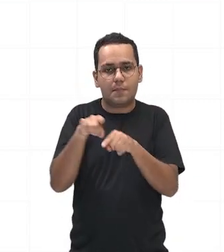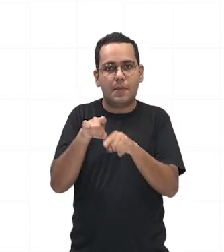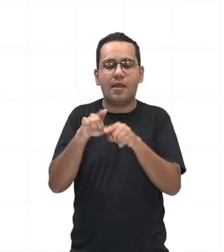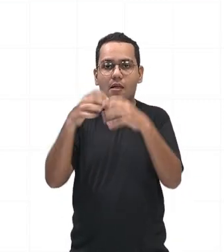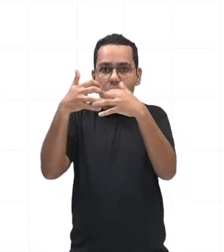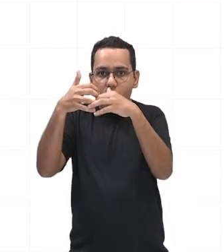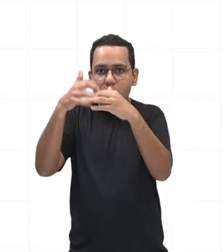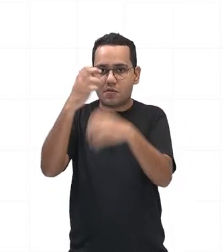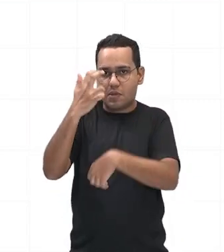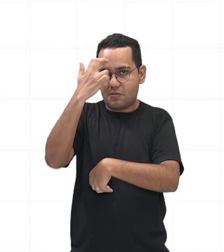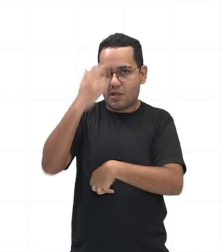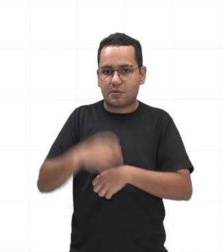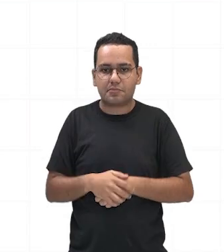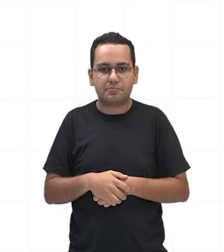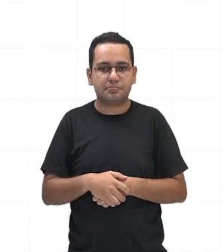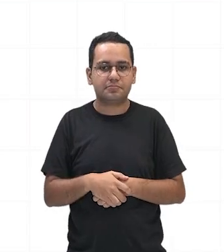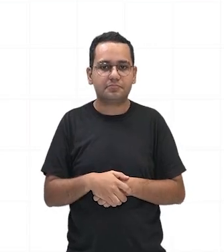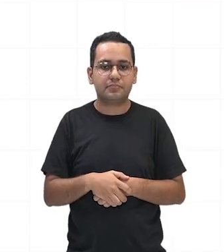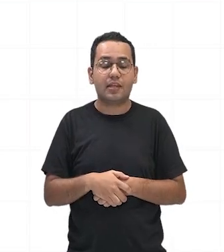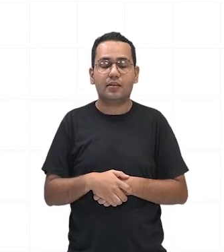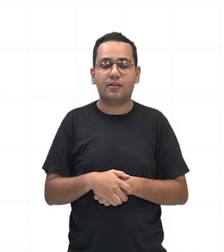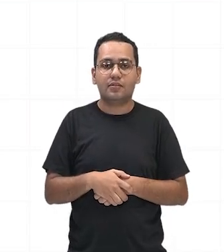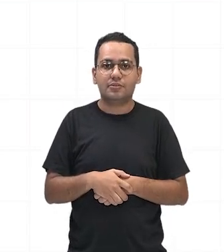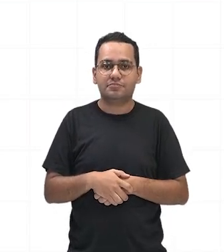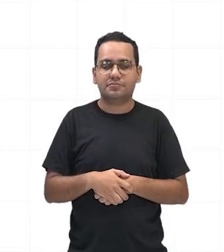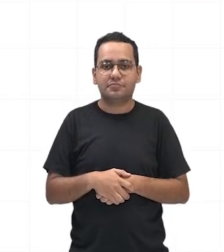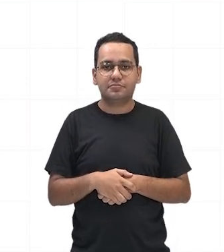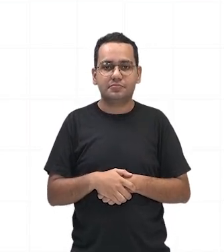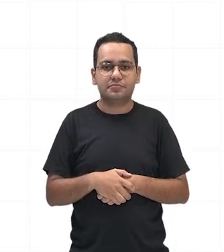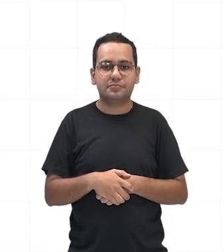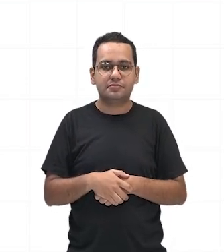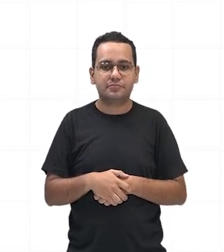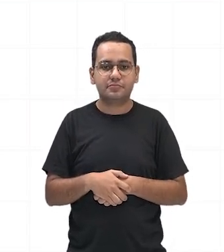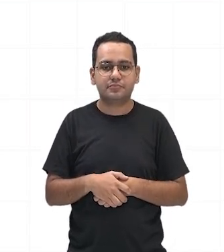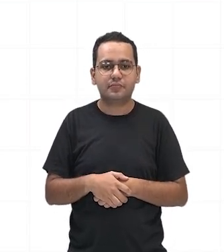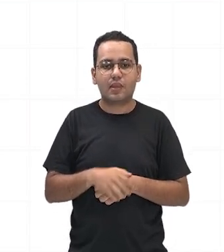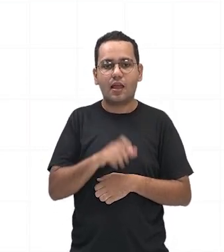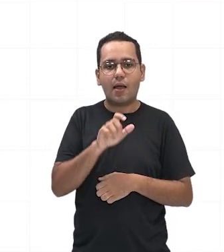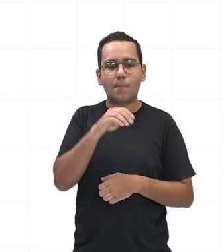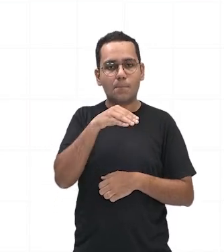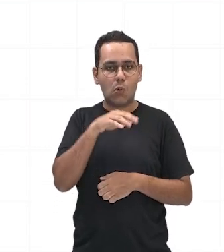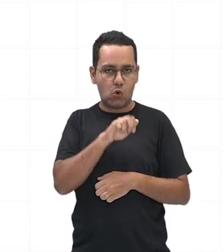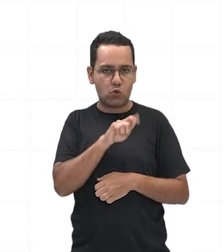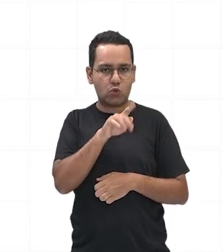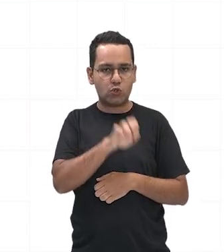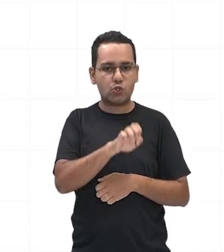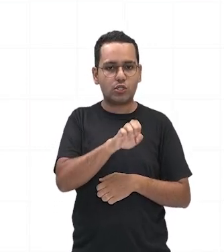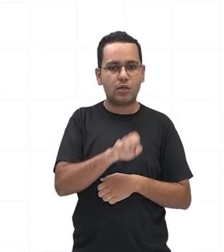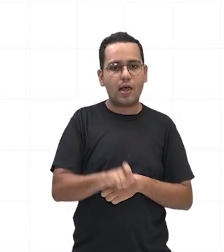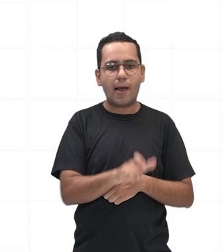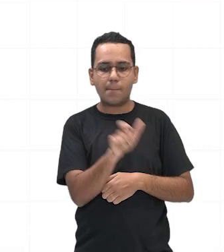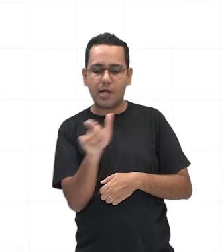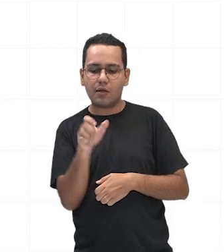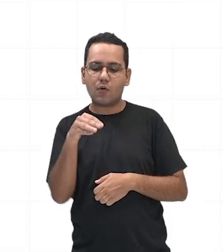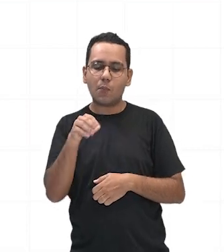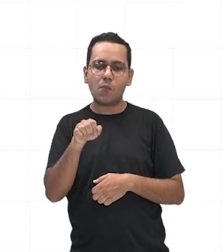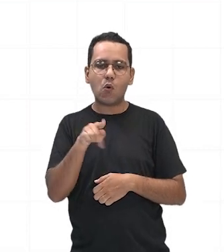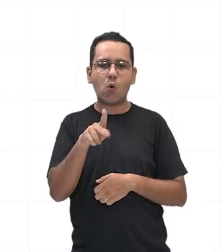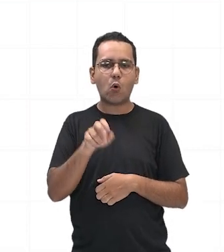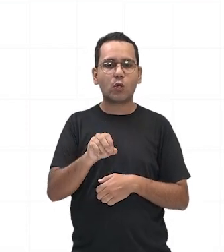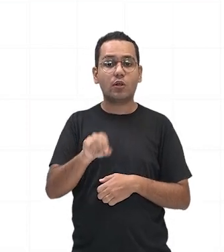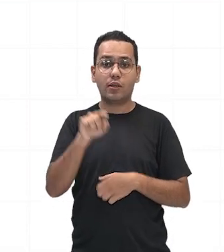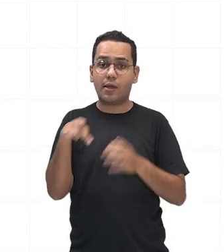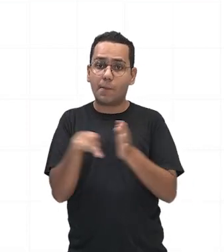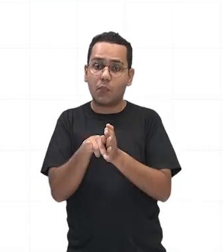termo monge deriva de mônacos, palavra grega que significa isolamento, solidão.